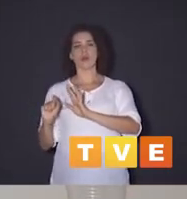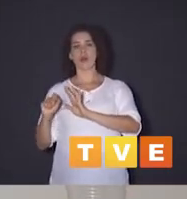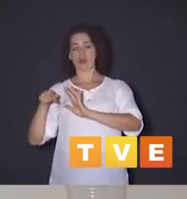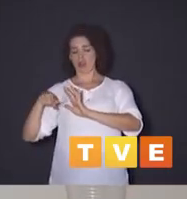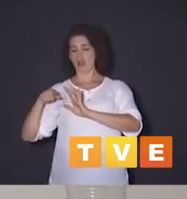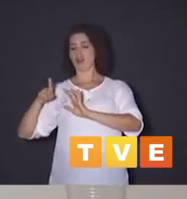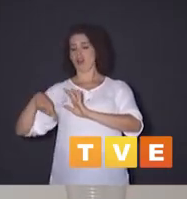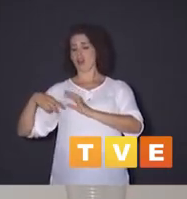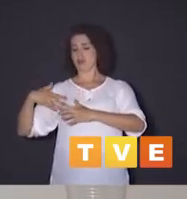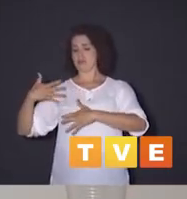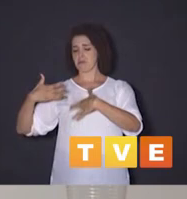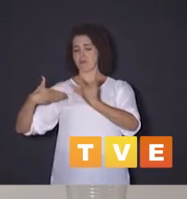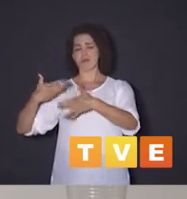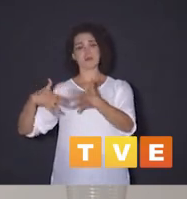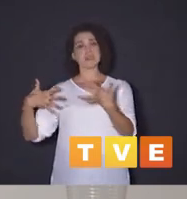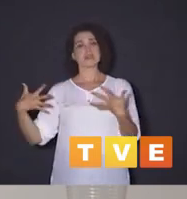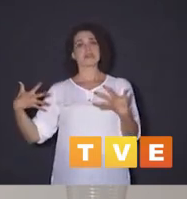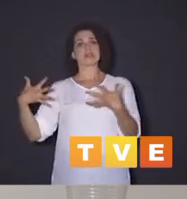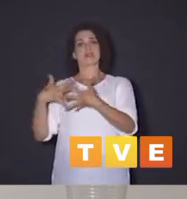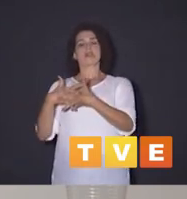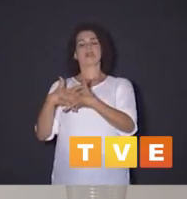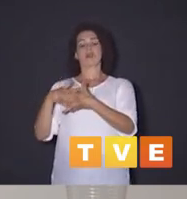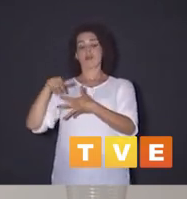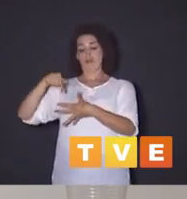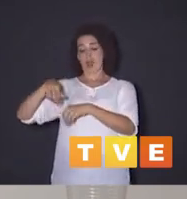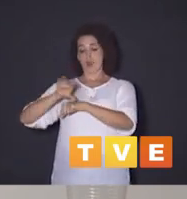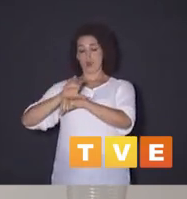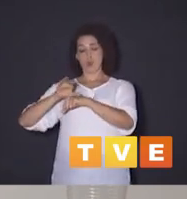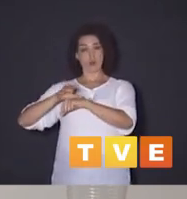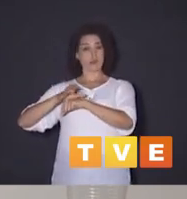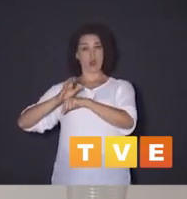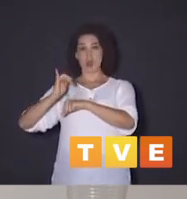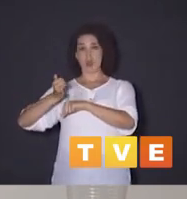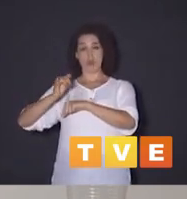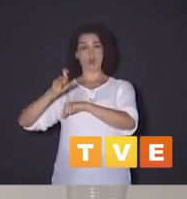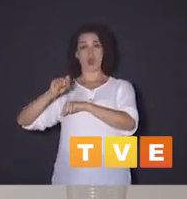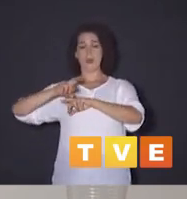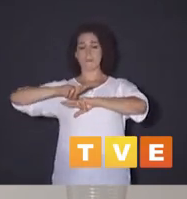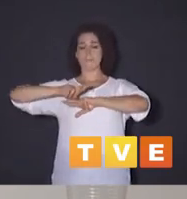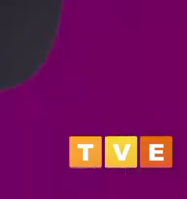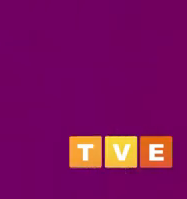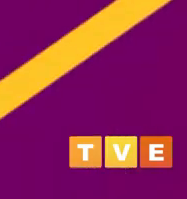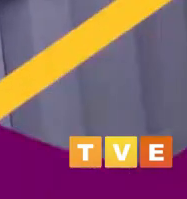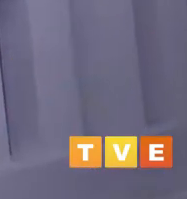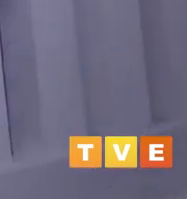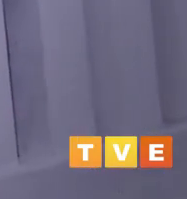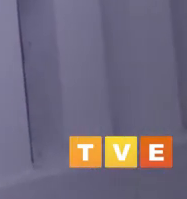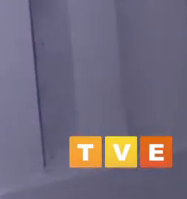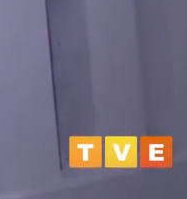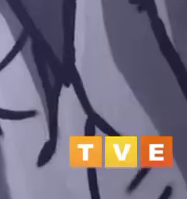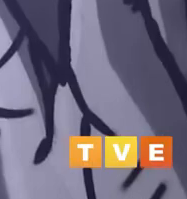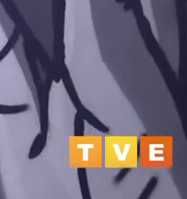processo complexo daí a própria constituição fala em pluralidade de saberes